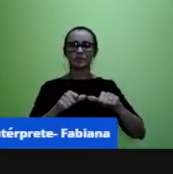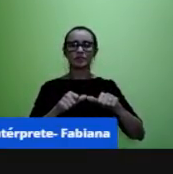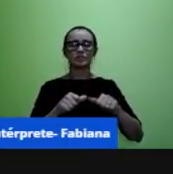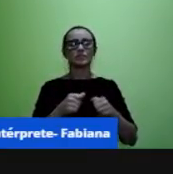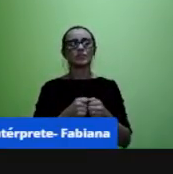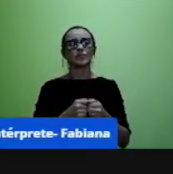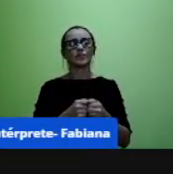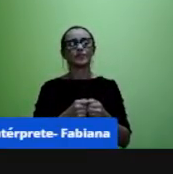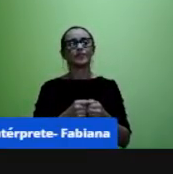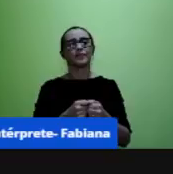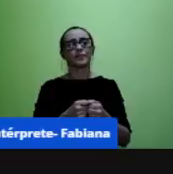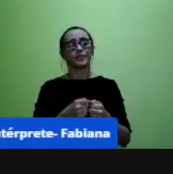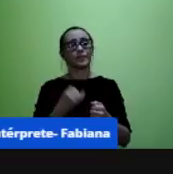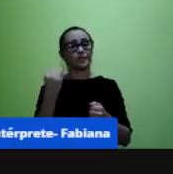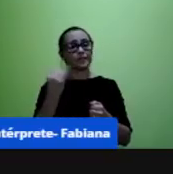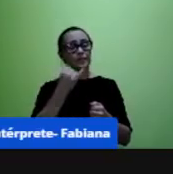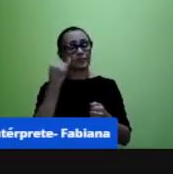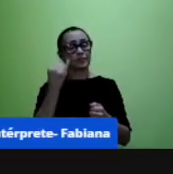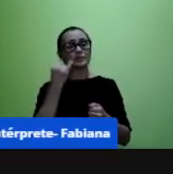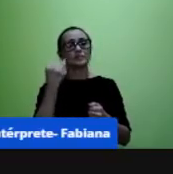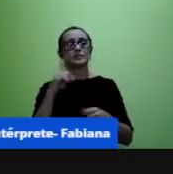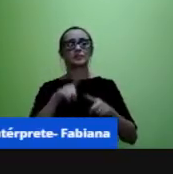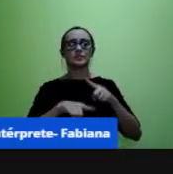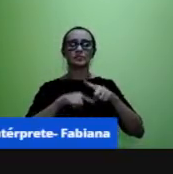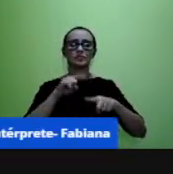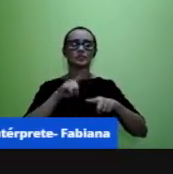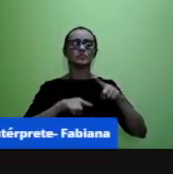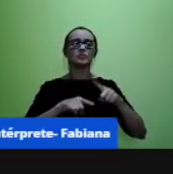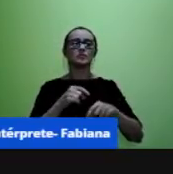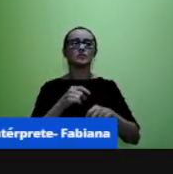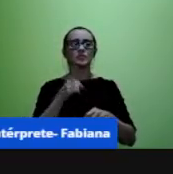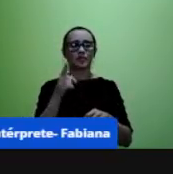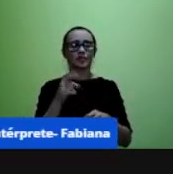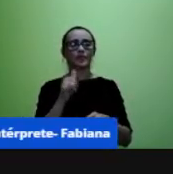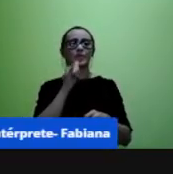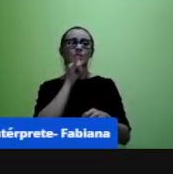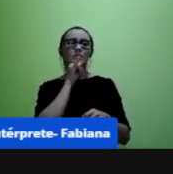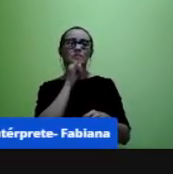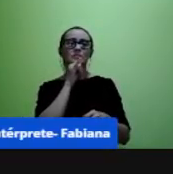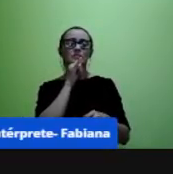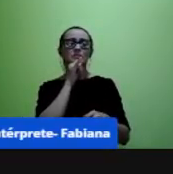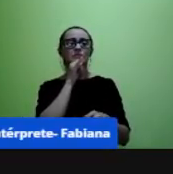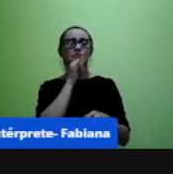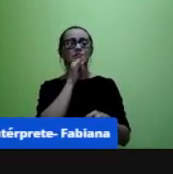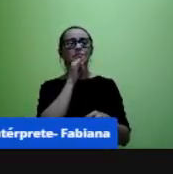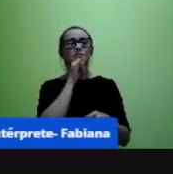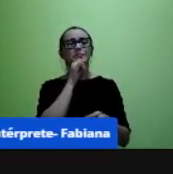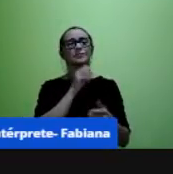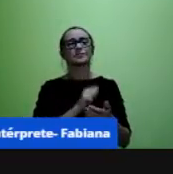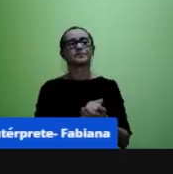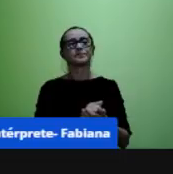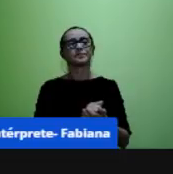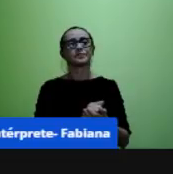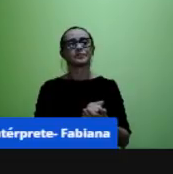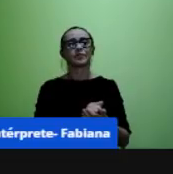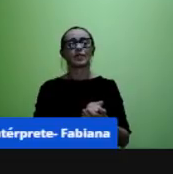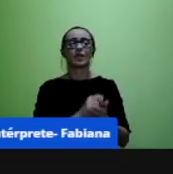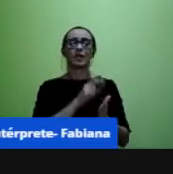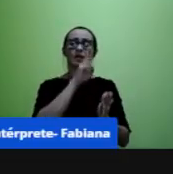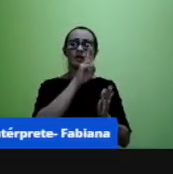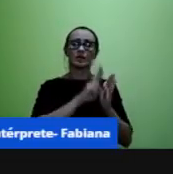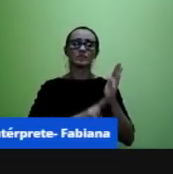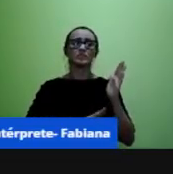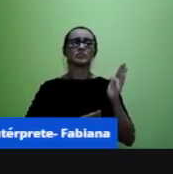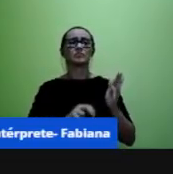bom instrumento também. E aqui nós colocamos alguns exemplos de instrumentos, né, para a sua avaliação.